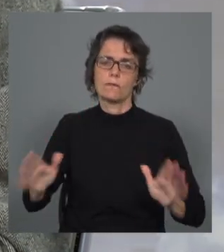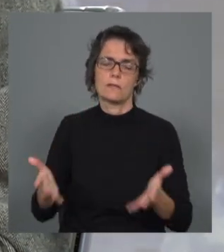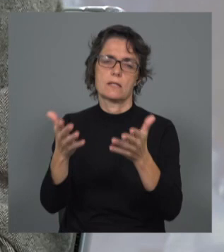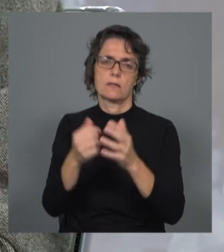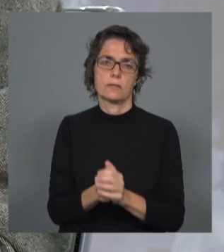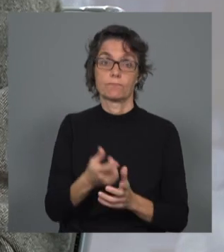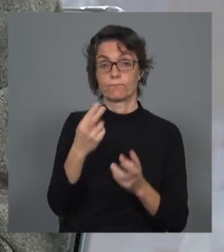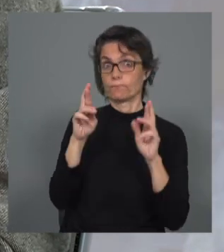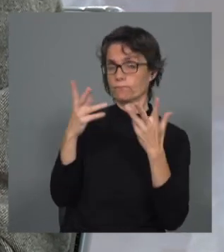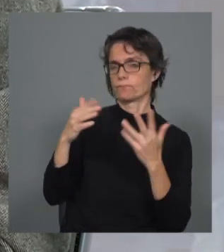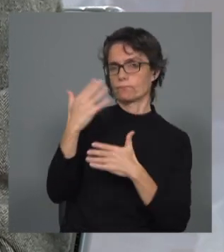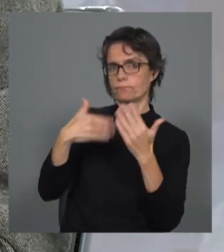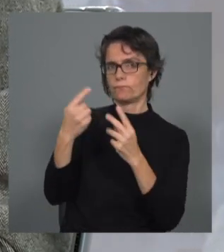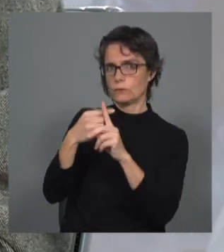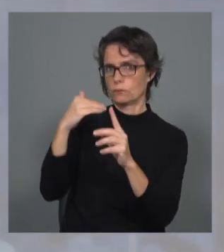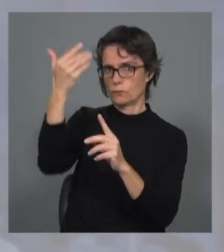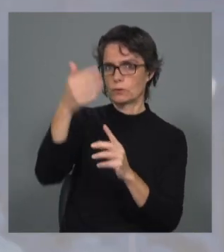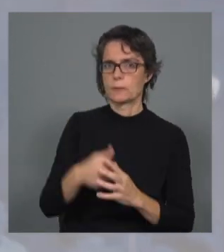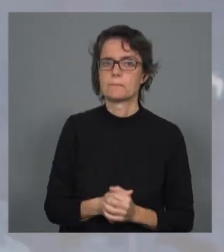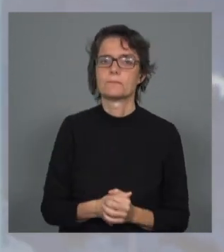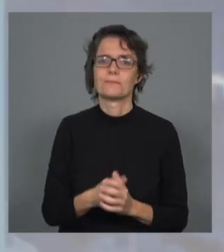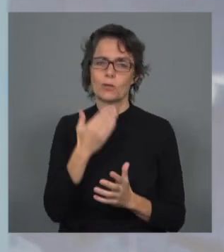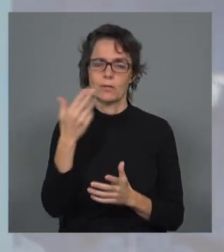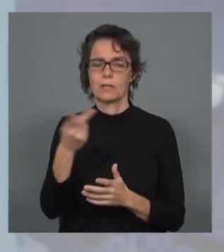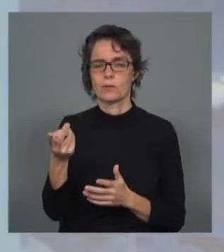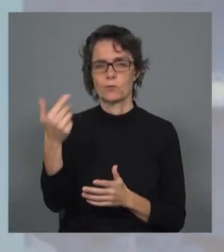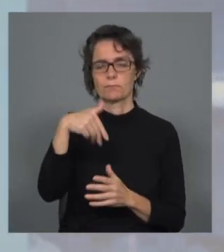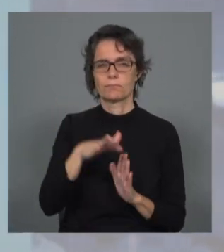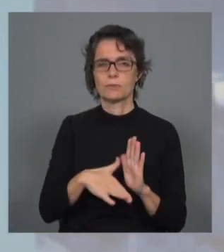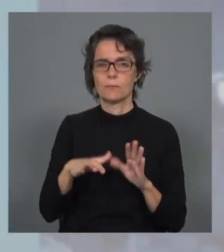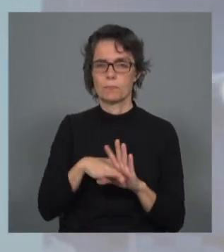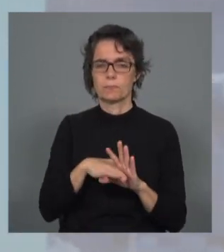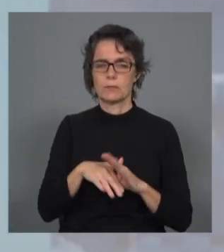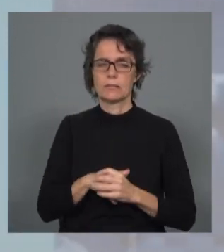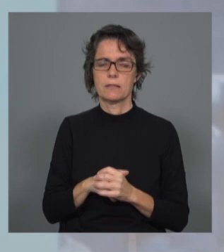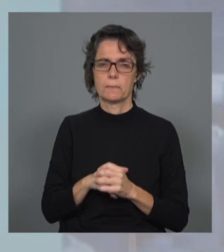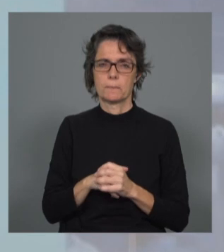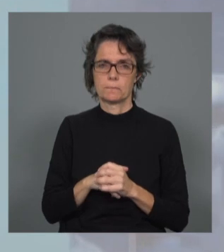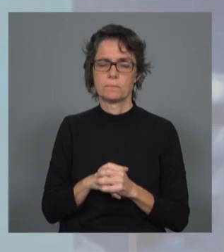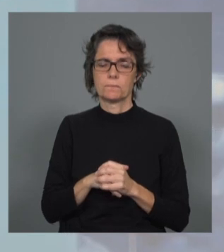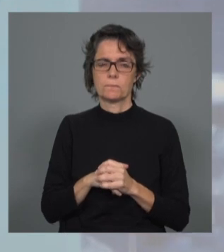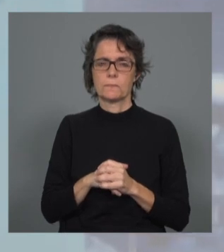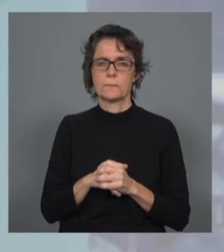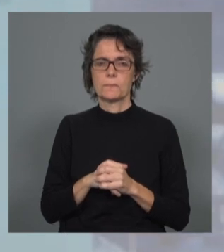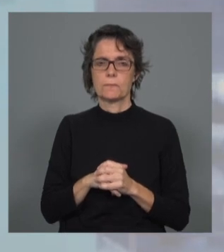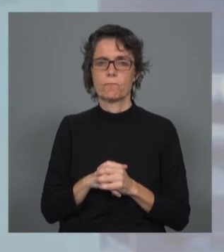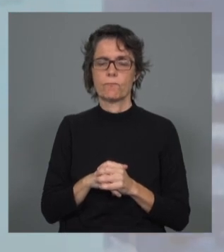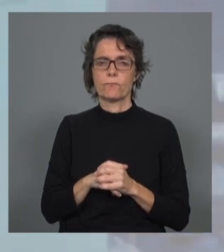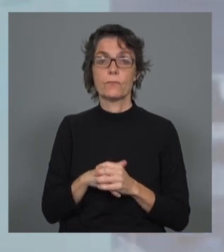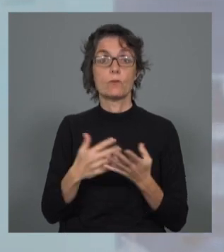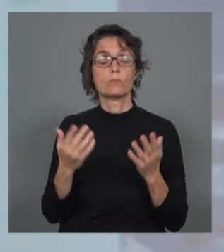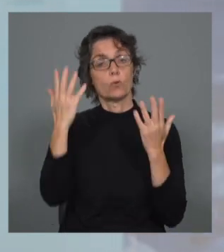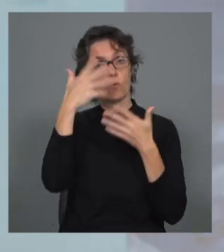tempestade perfeita de que falava o João. Muito obrigado, Paulo Ribeiro, João Palmeiro, obrigado por terem estado aqui no programa Eclésia. Esta